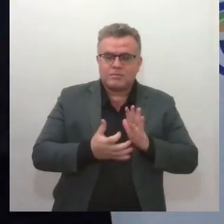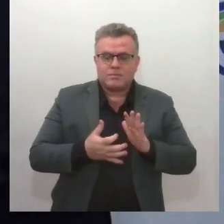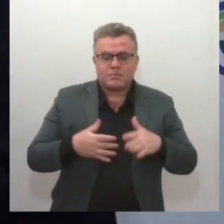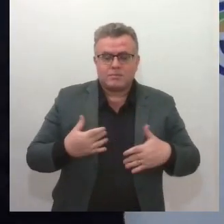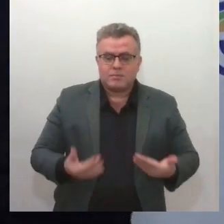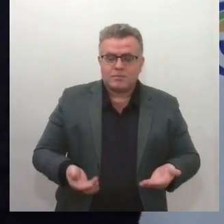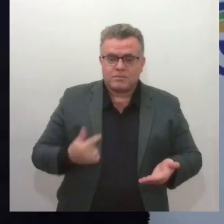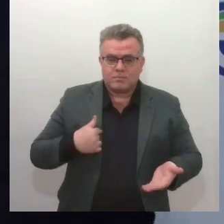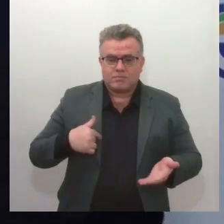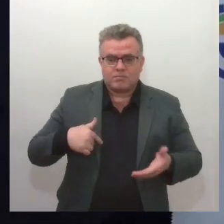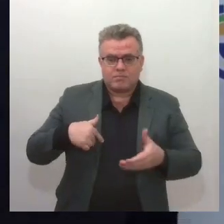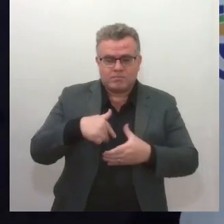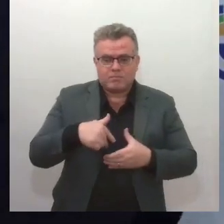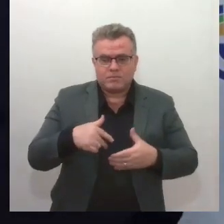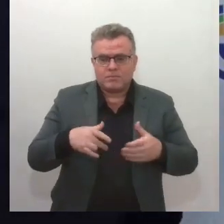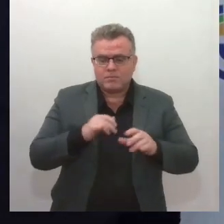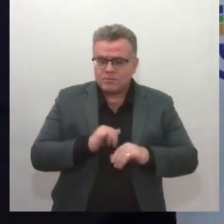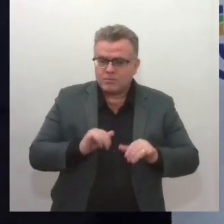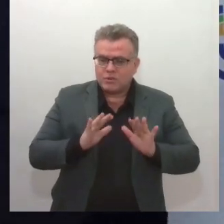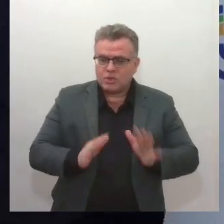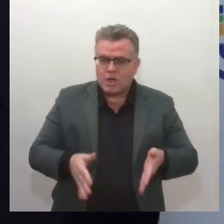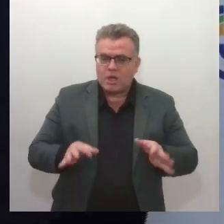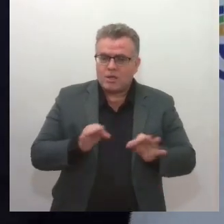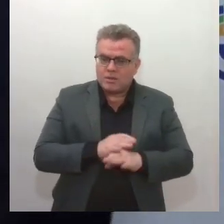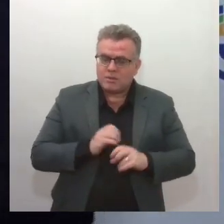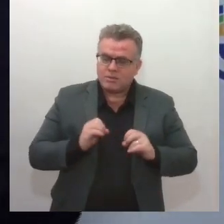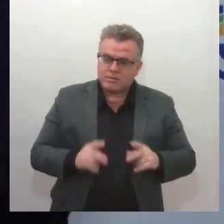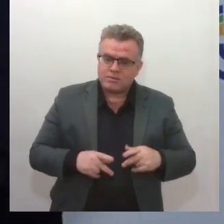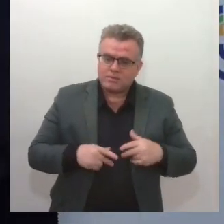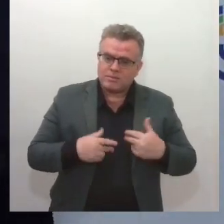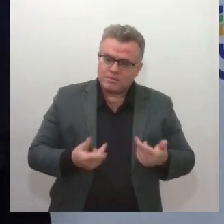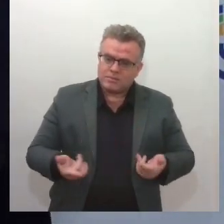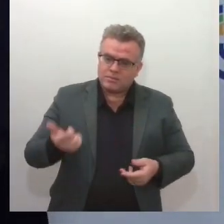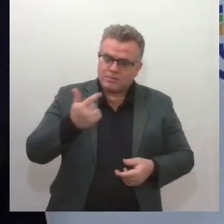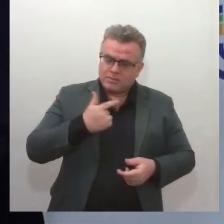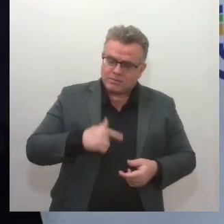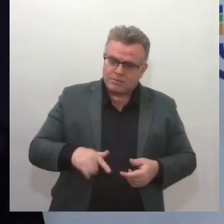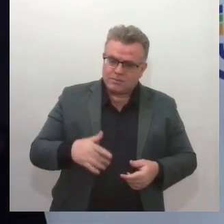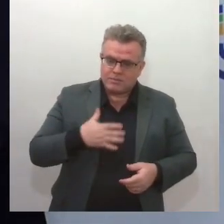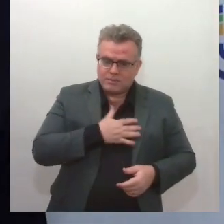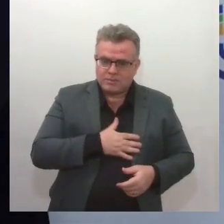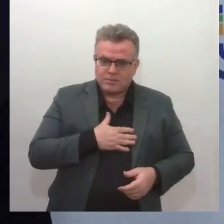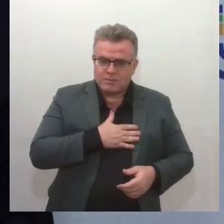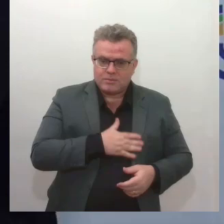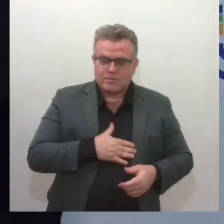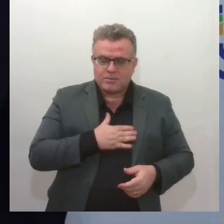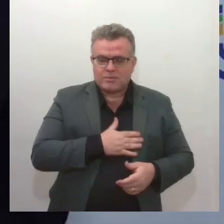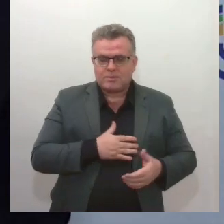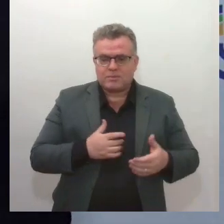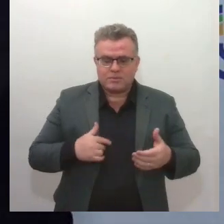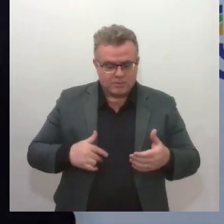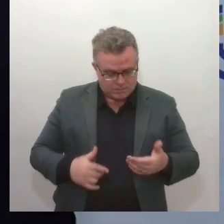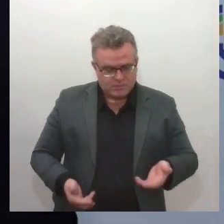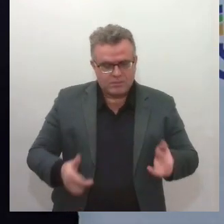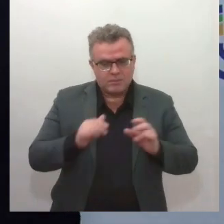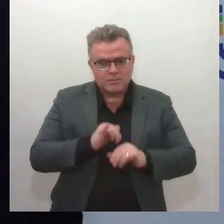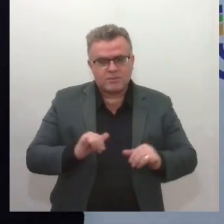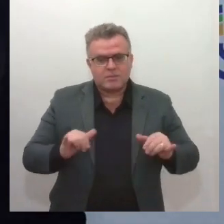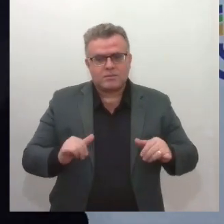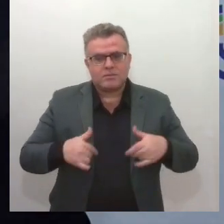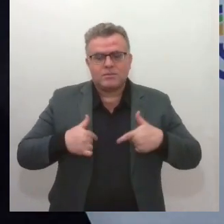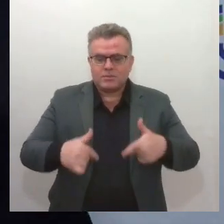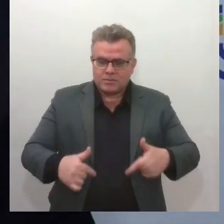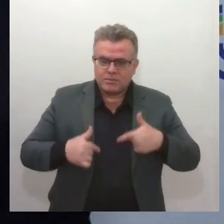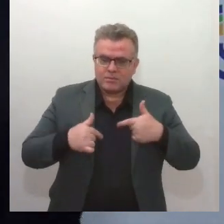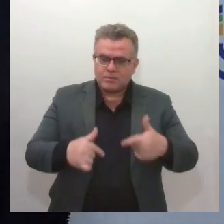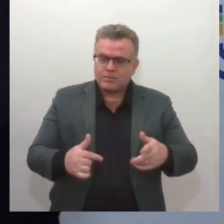e também no grande. Mais uma vez a senhora veio em defesa da população indígena Fucaxó, lá no município